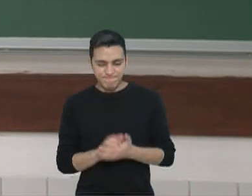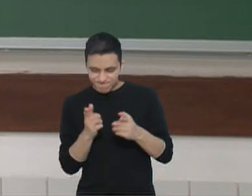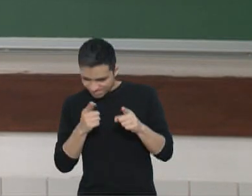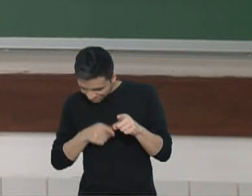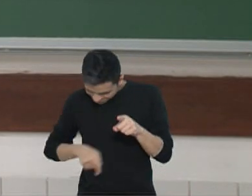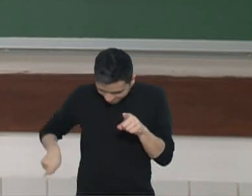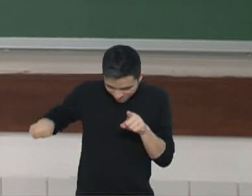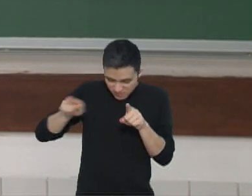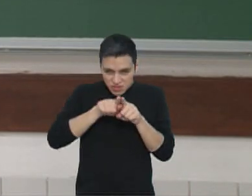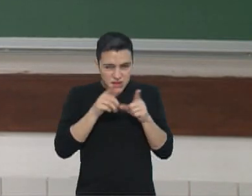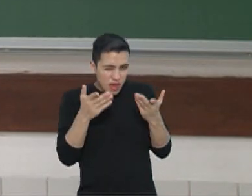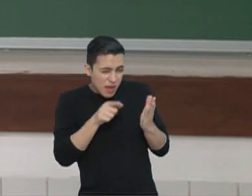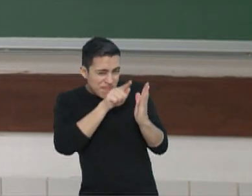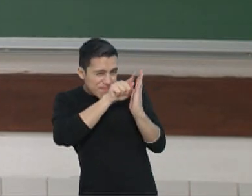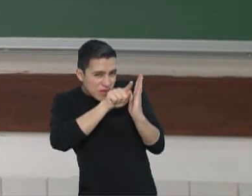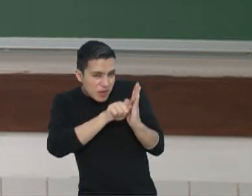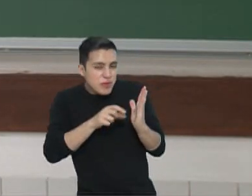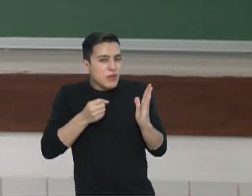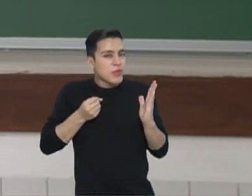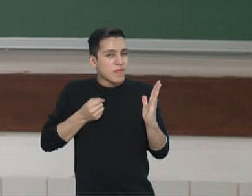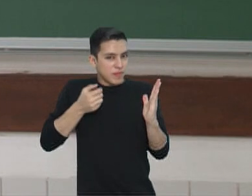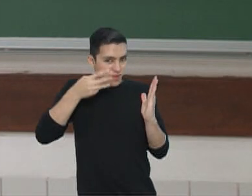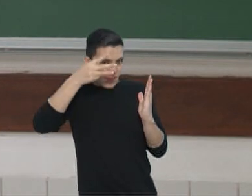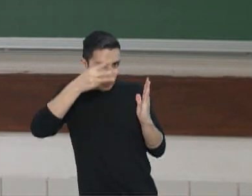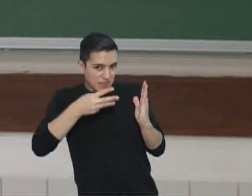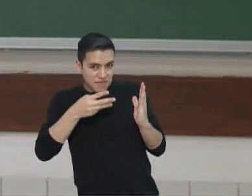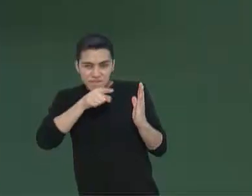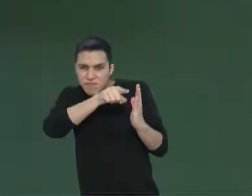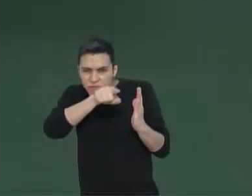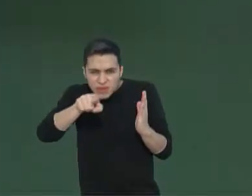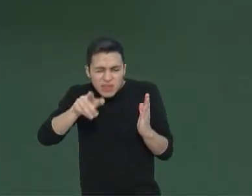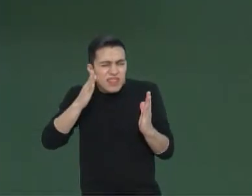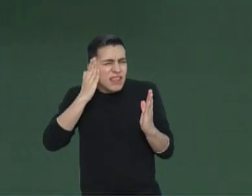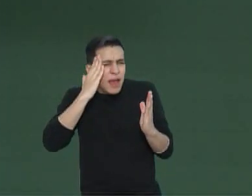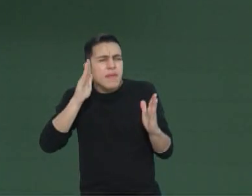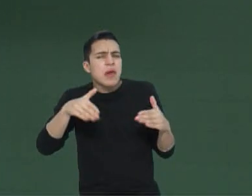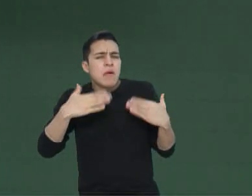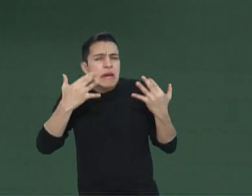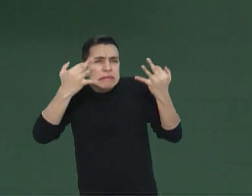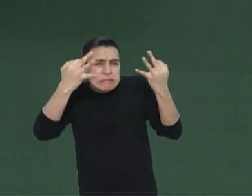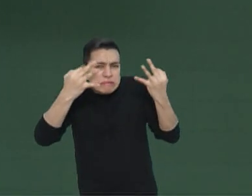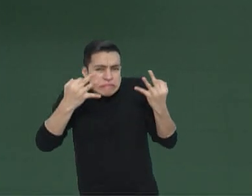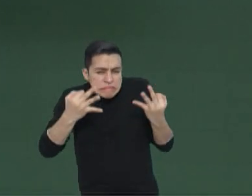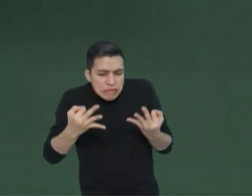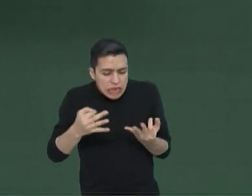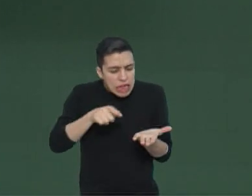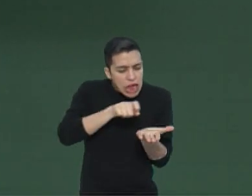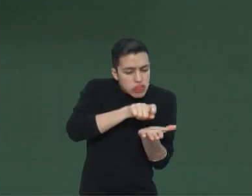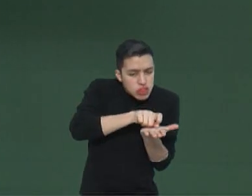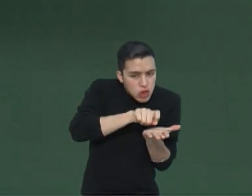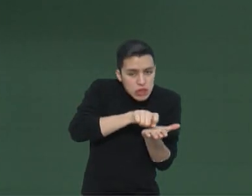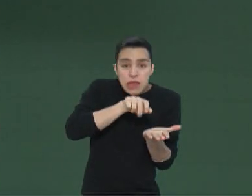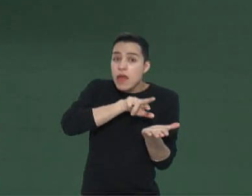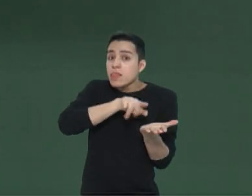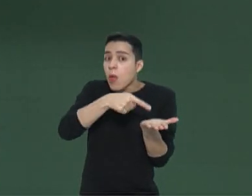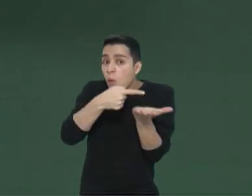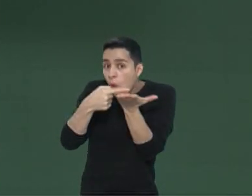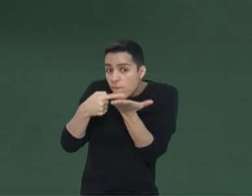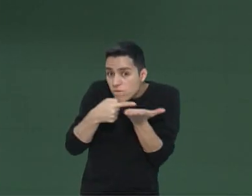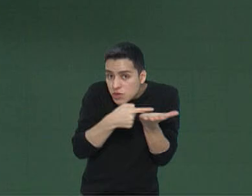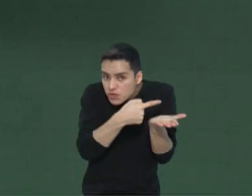Retornando para o nosso quiz de número 3, conseguiram saber qual alternativa se refere à notação não